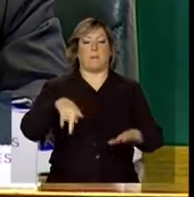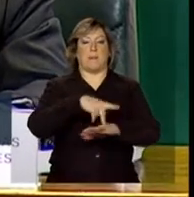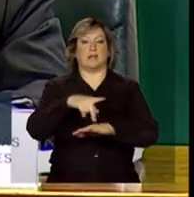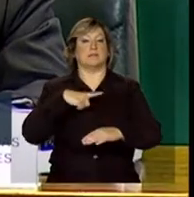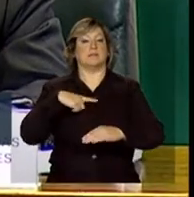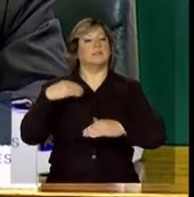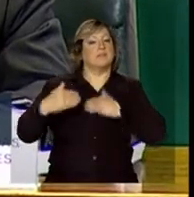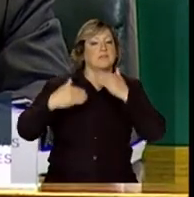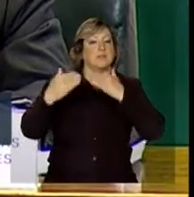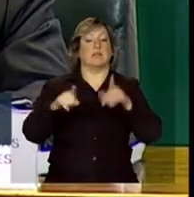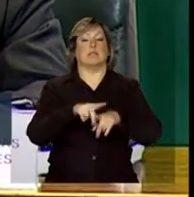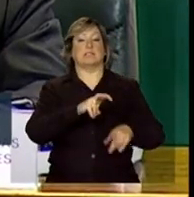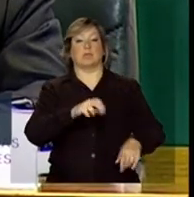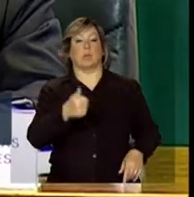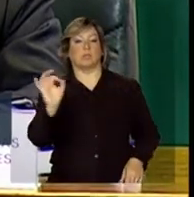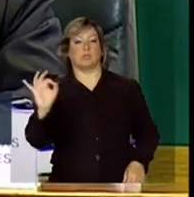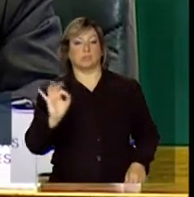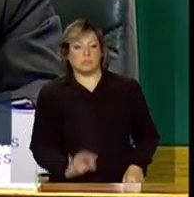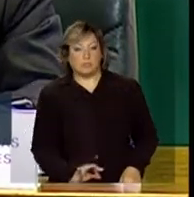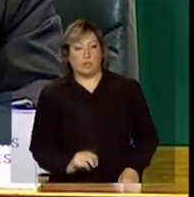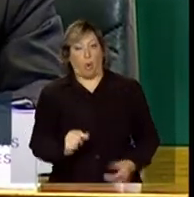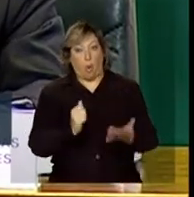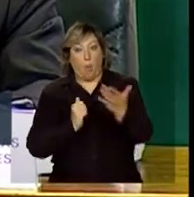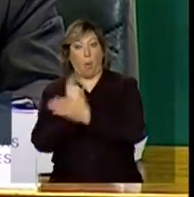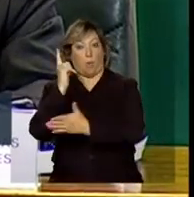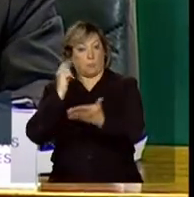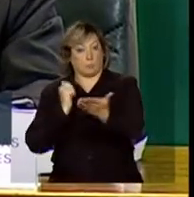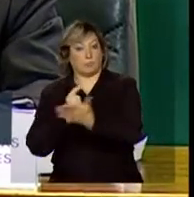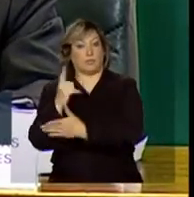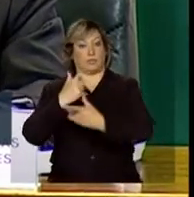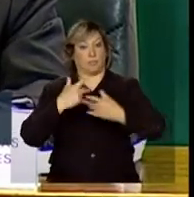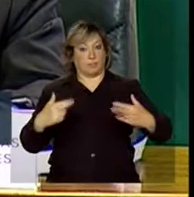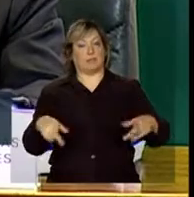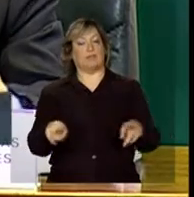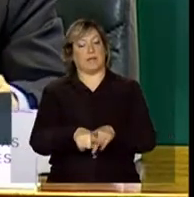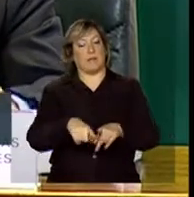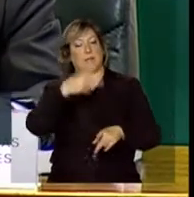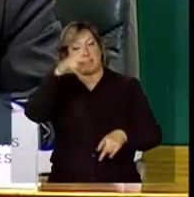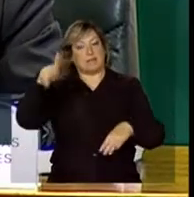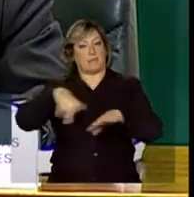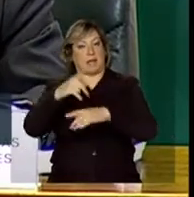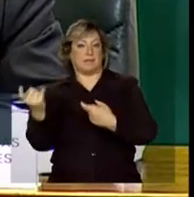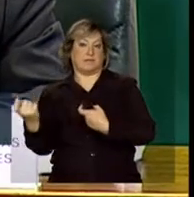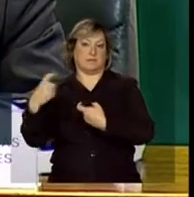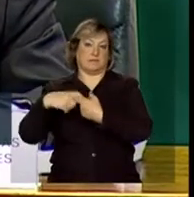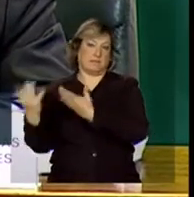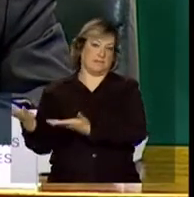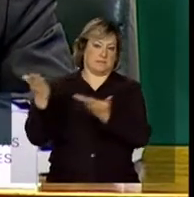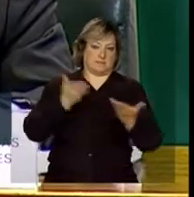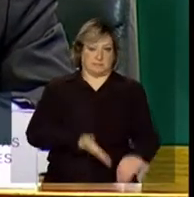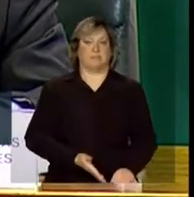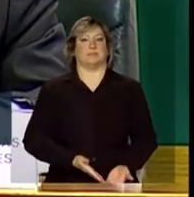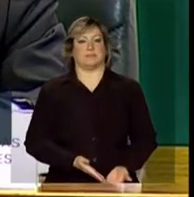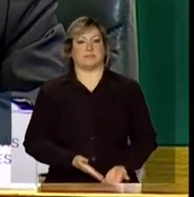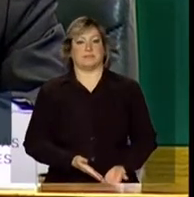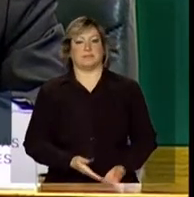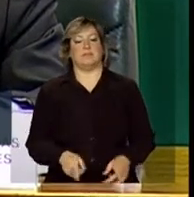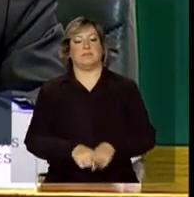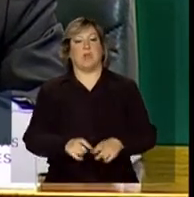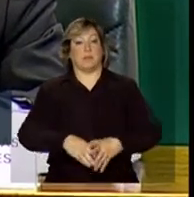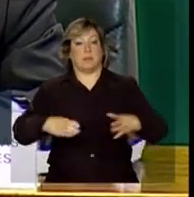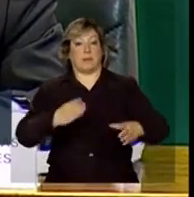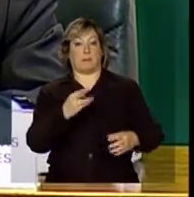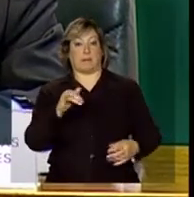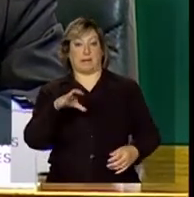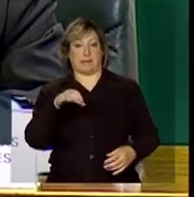e 51% das importações provém desse grupo de países na medida em que aumenta a participação do